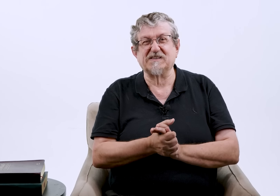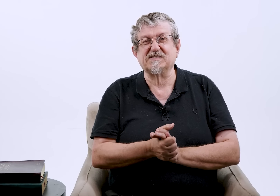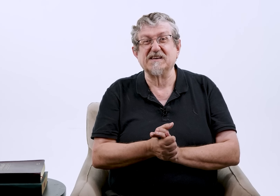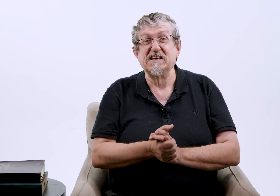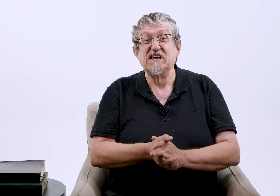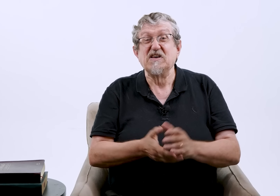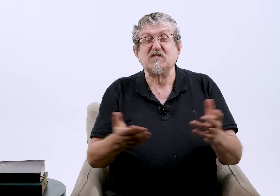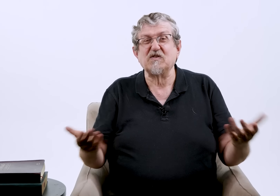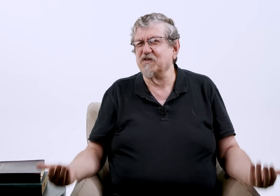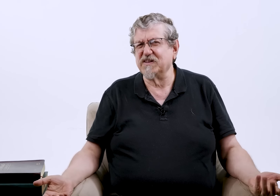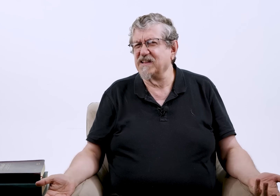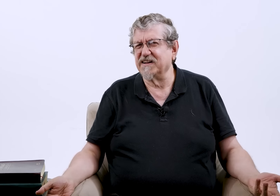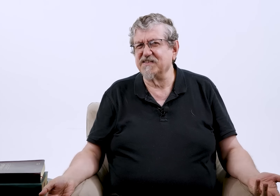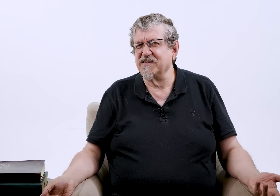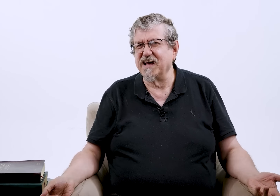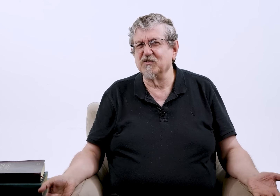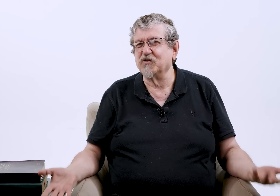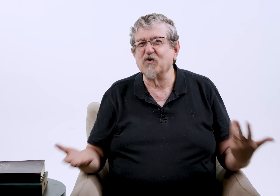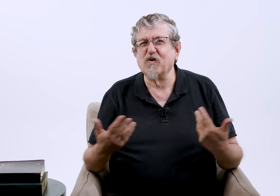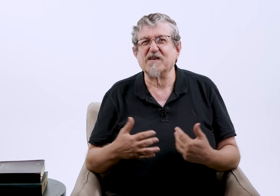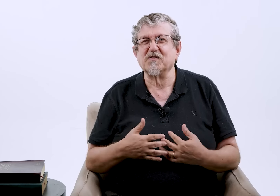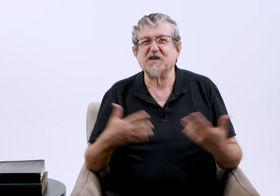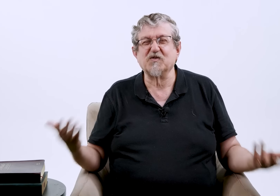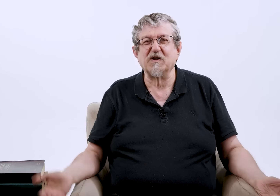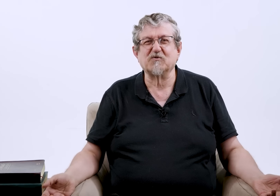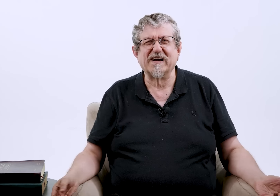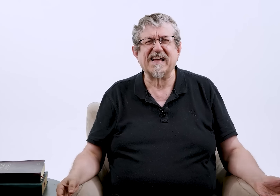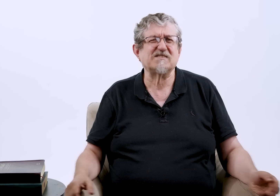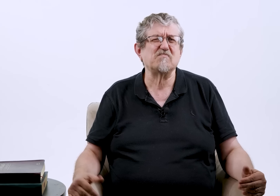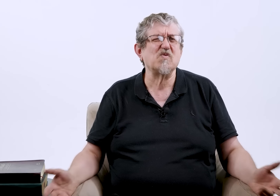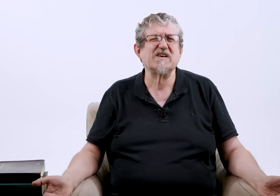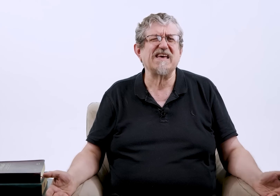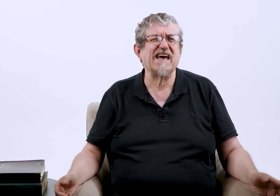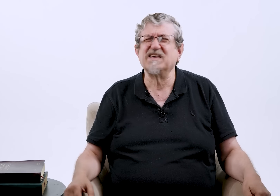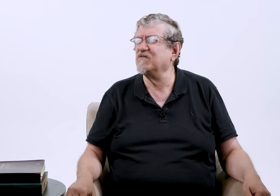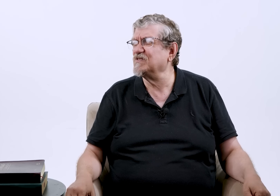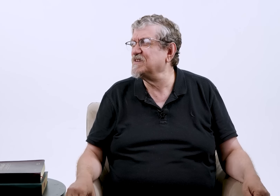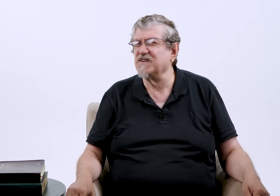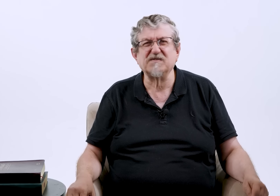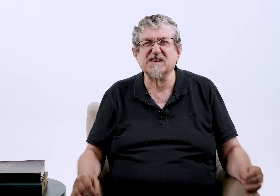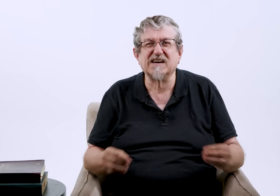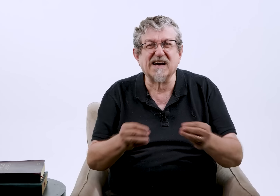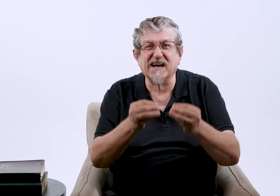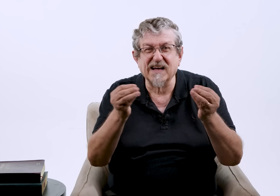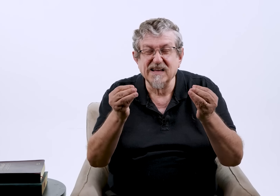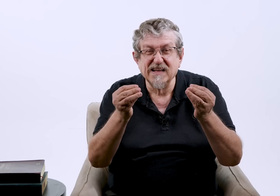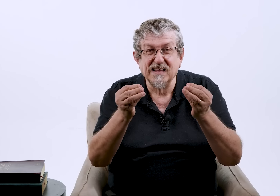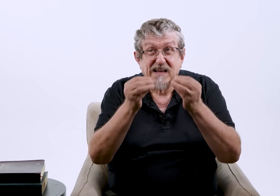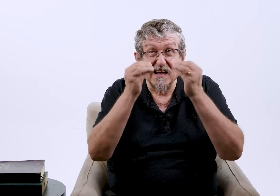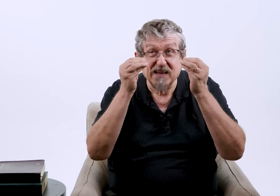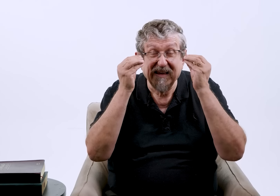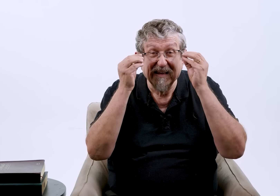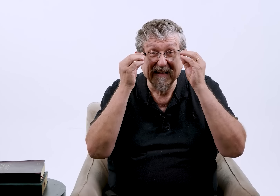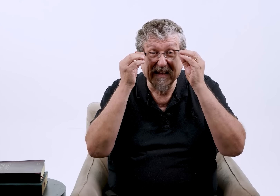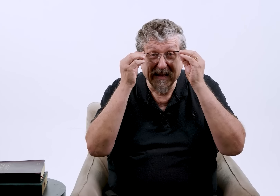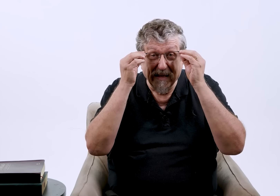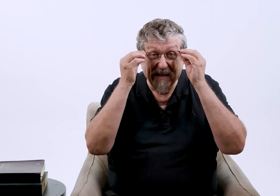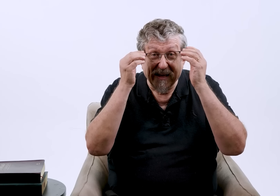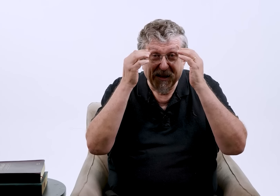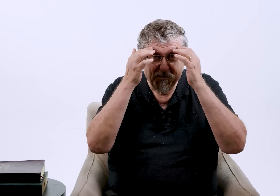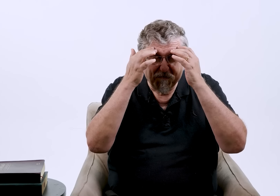com a gente. E se você está agraciado, com seu coração satisfeito com a graça, por que é que você vai ficar aí,